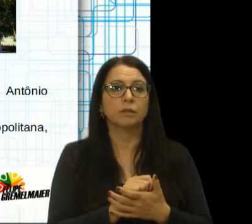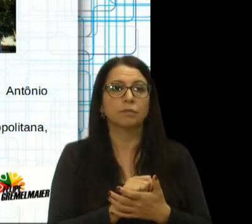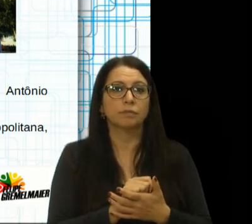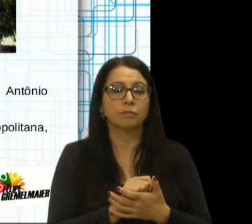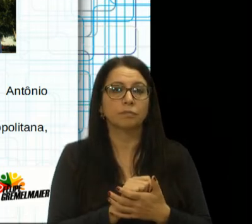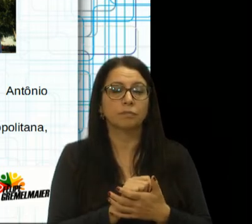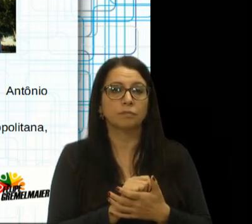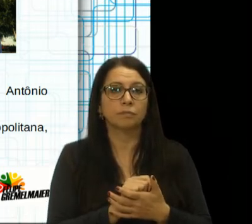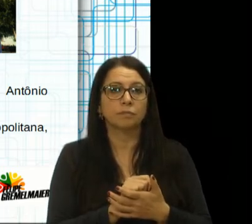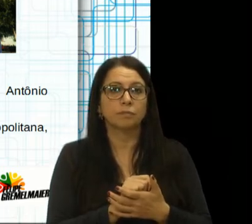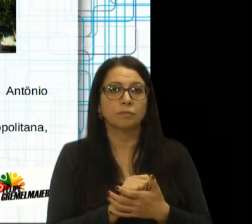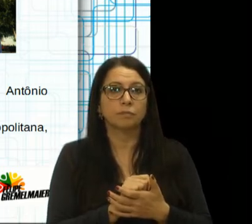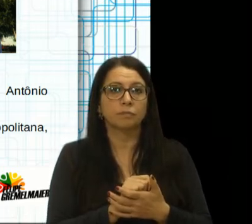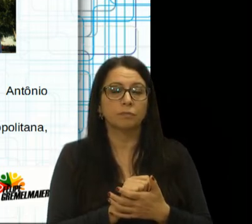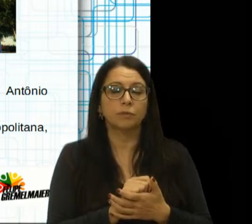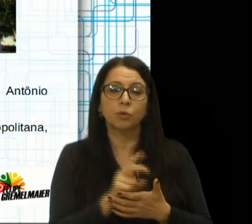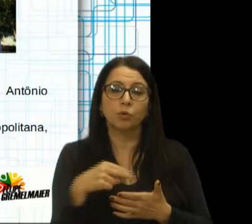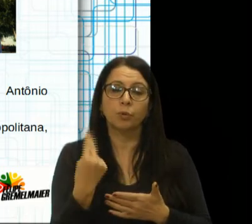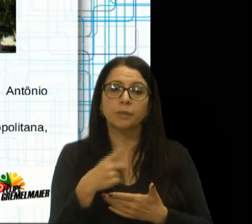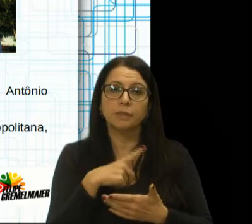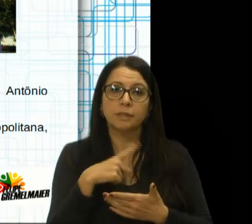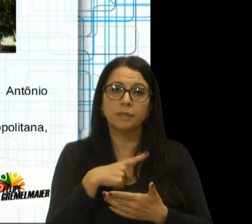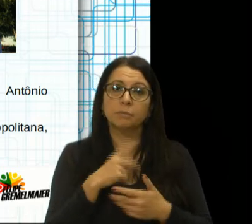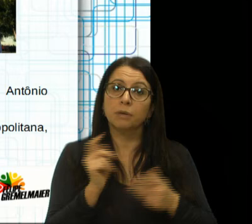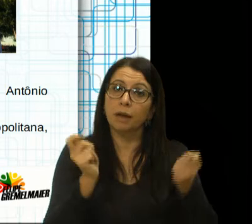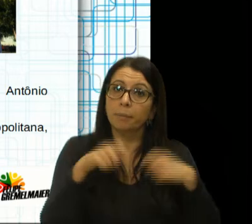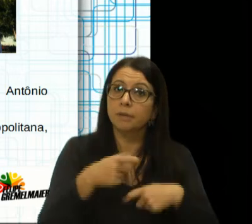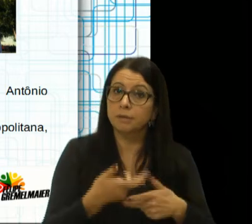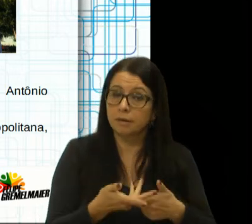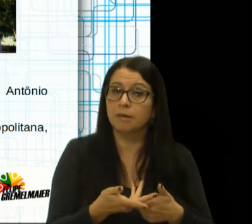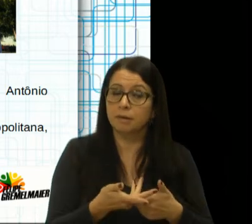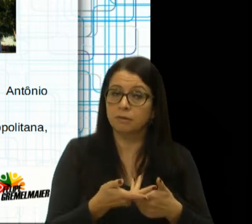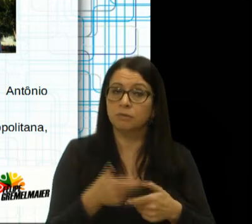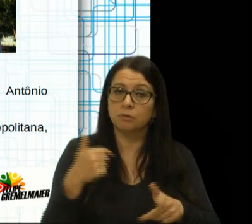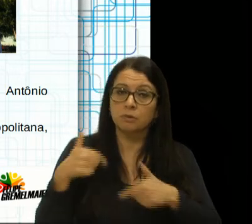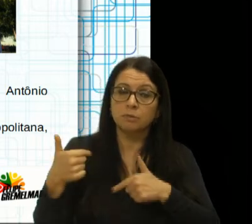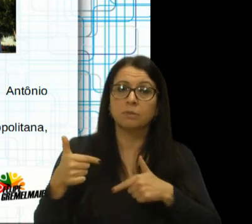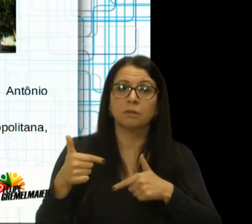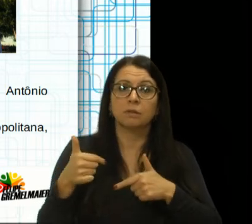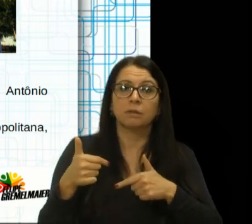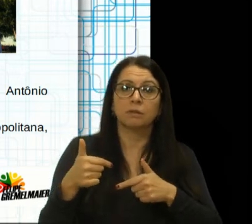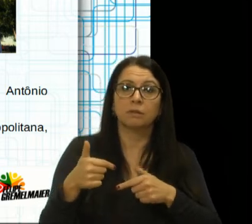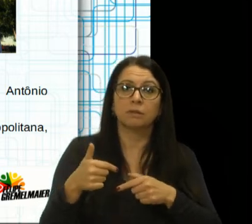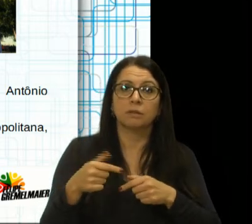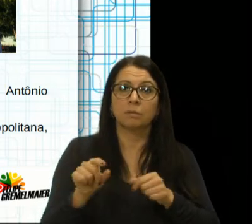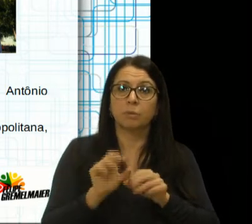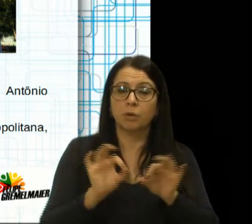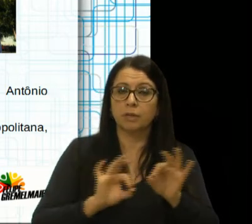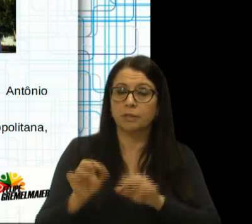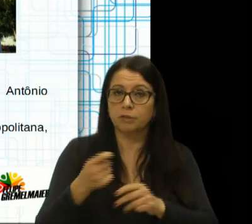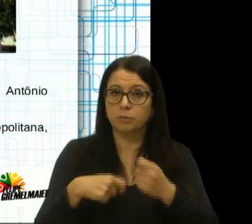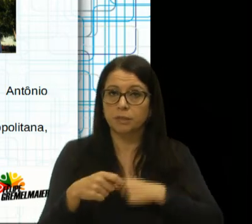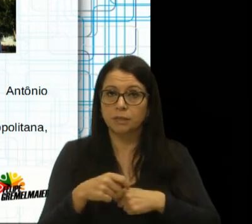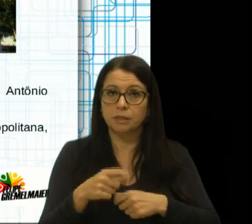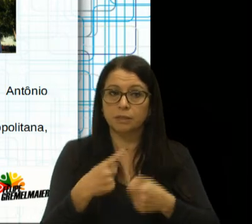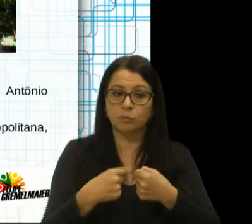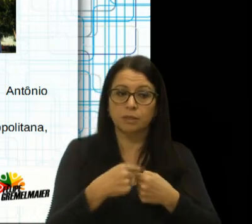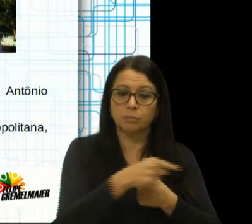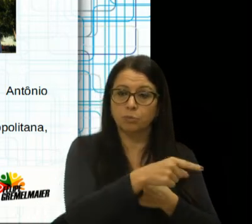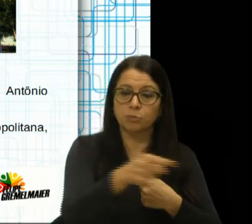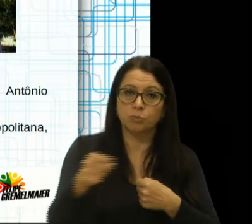da região metropolitana, nós temos capacidade de trabalhar a governança entre esses municípios